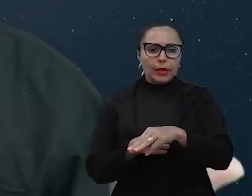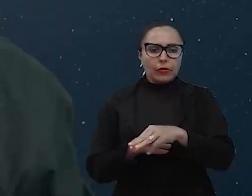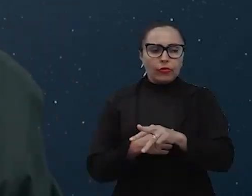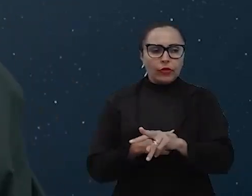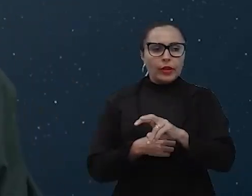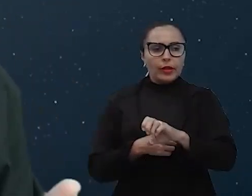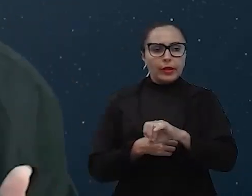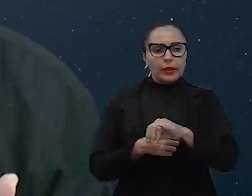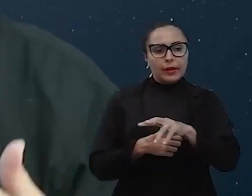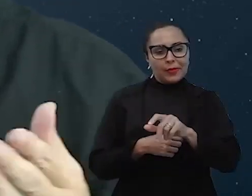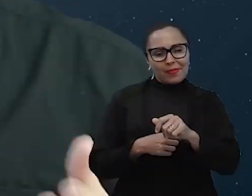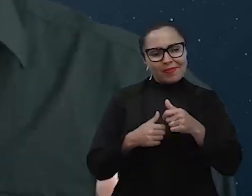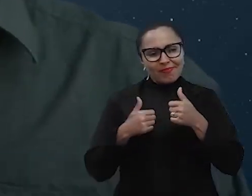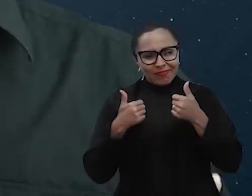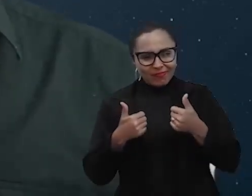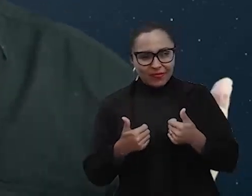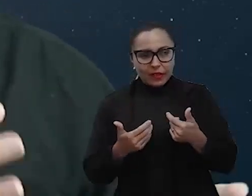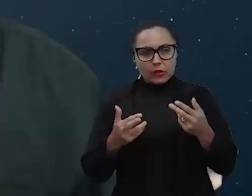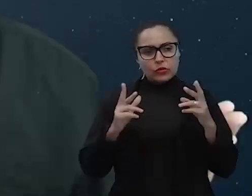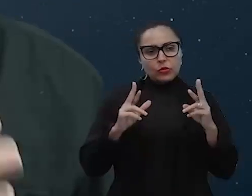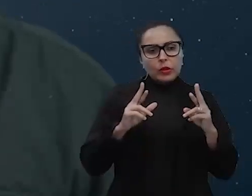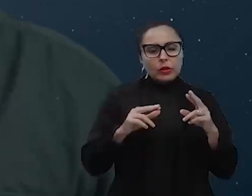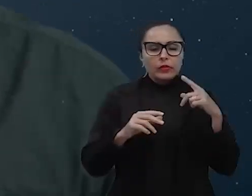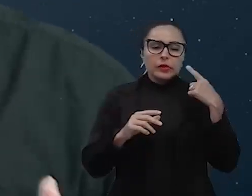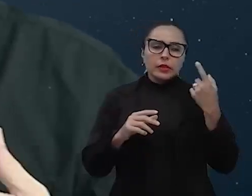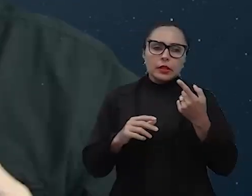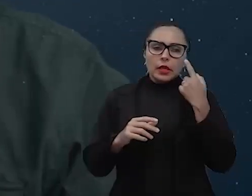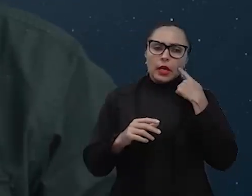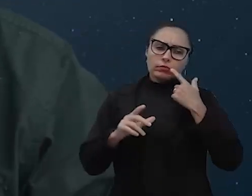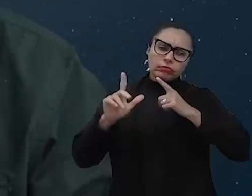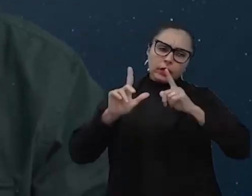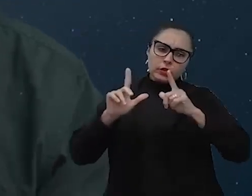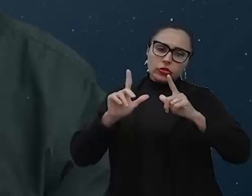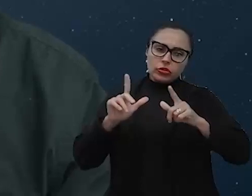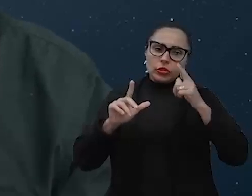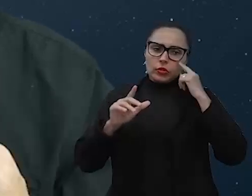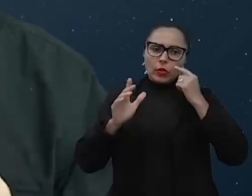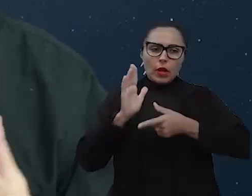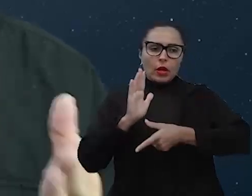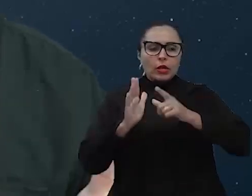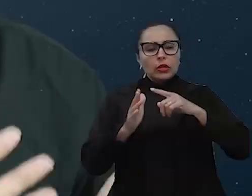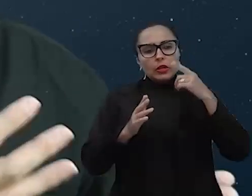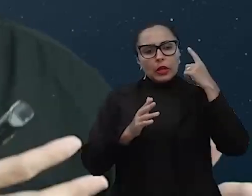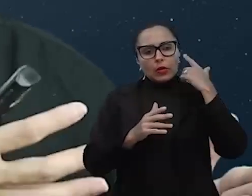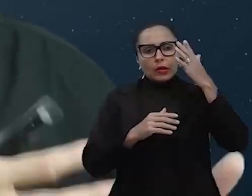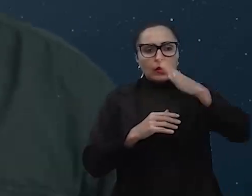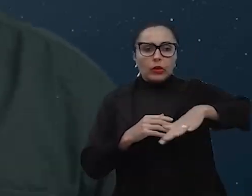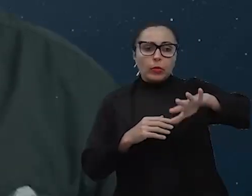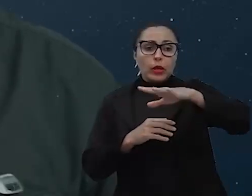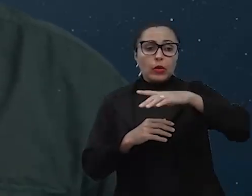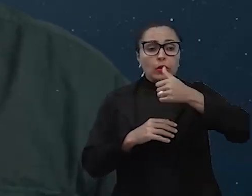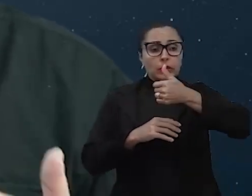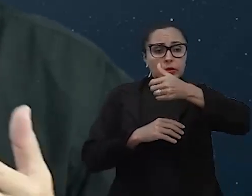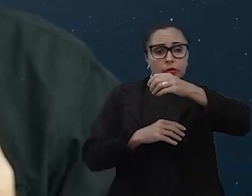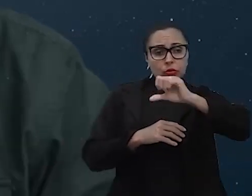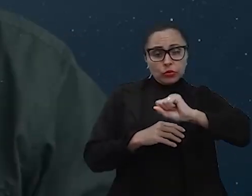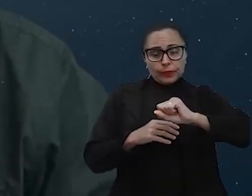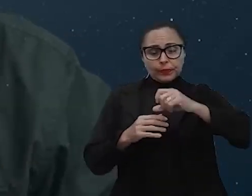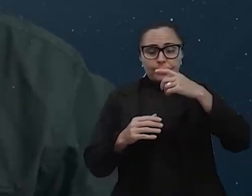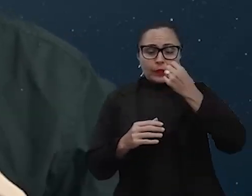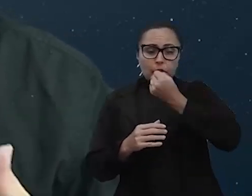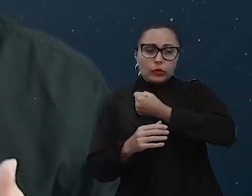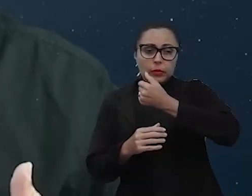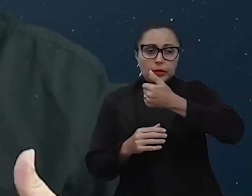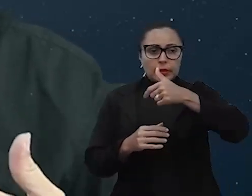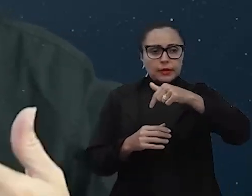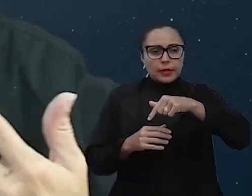eu espero que você já tenha assistido às aulas anteriores, a aula de número 18 e a aula de número 17. Nessas duas aulas,